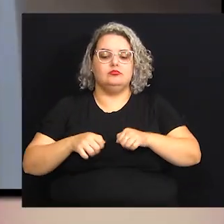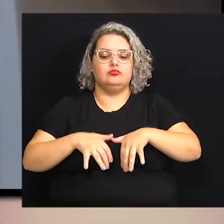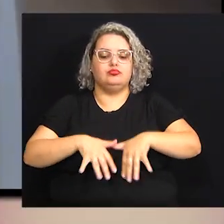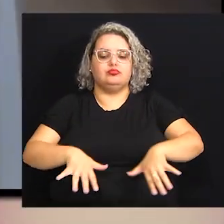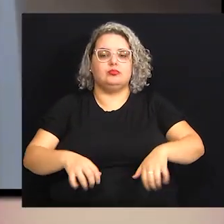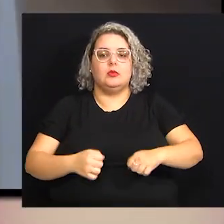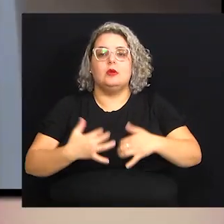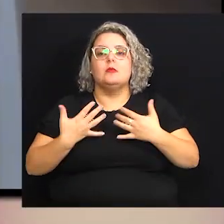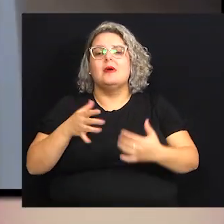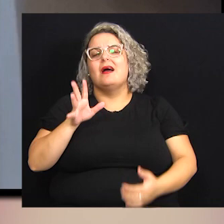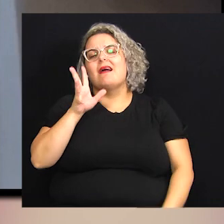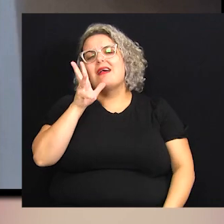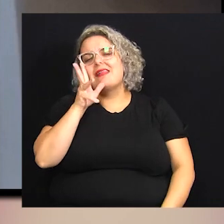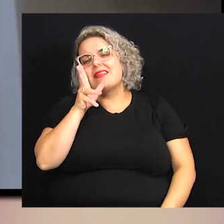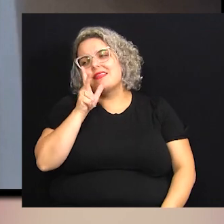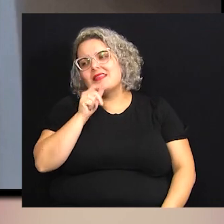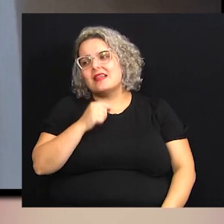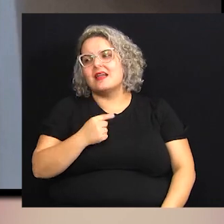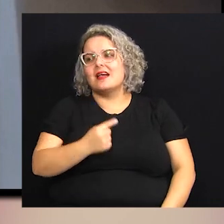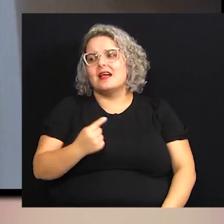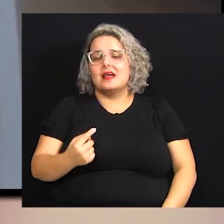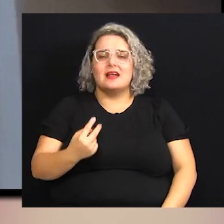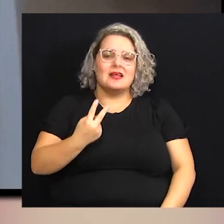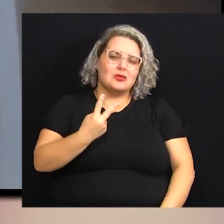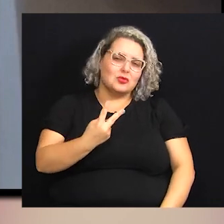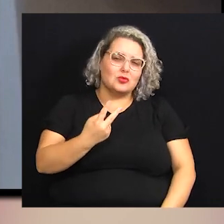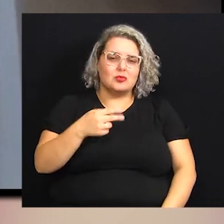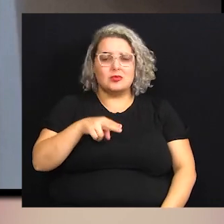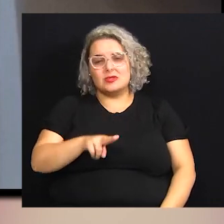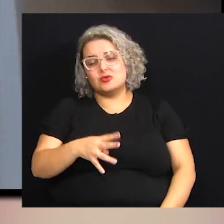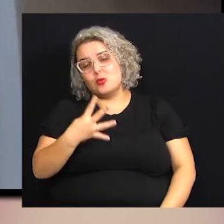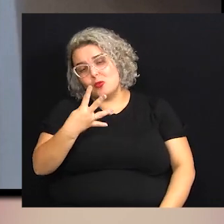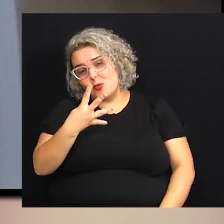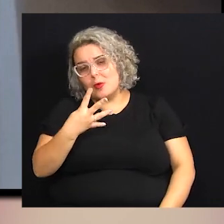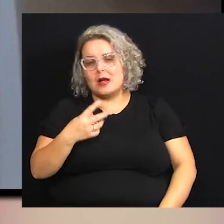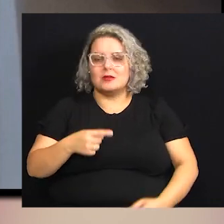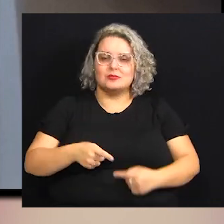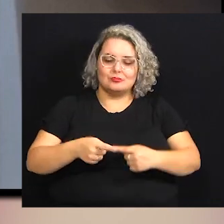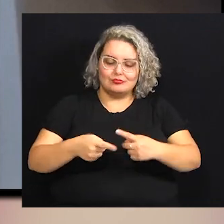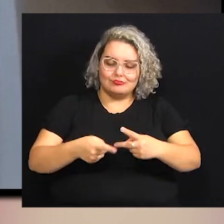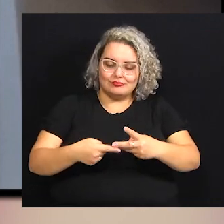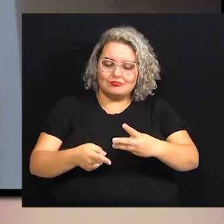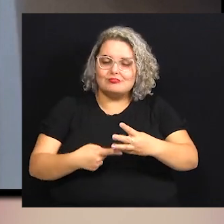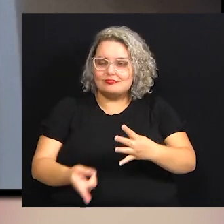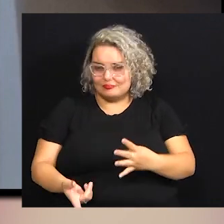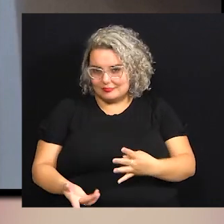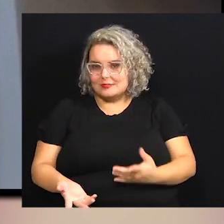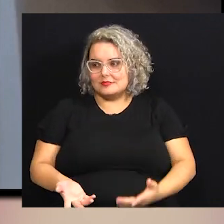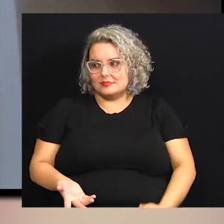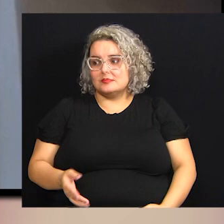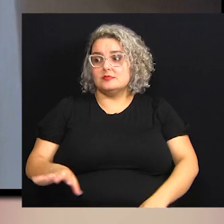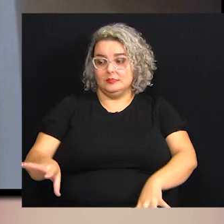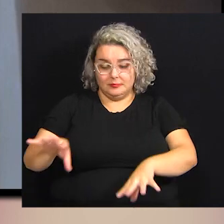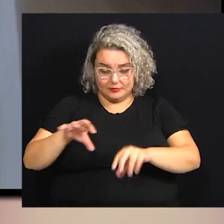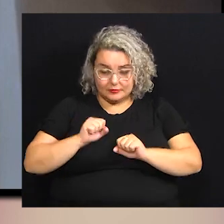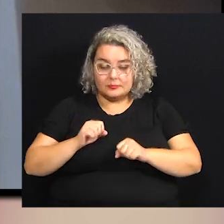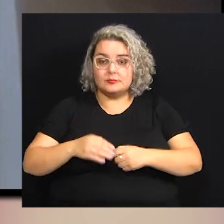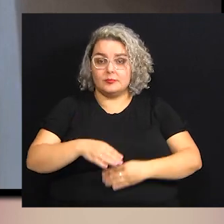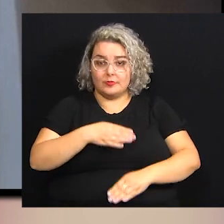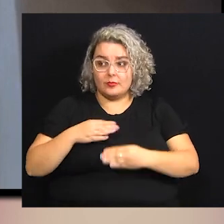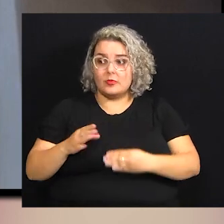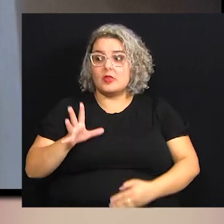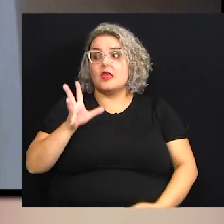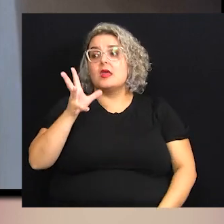se reproduz de forma muito lenta, a cada 2 ou 4 semanas. Por isso que você pega, se contamina